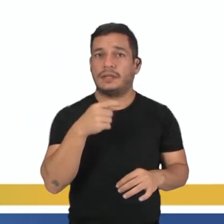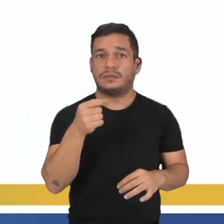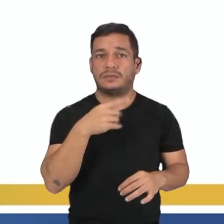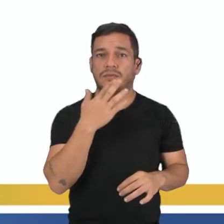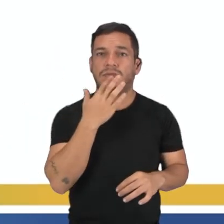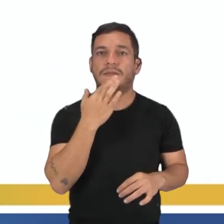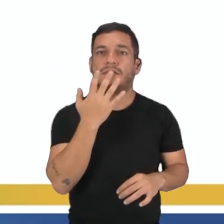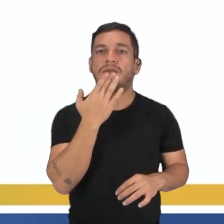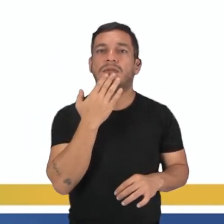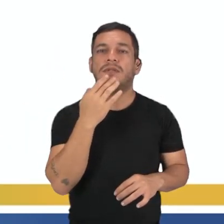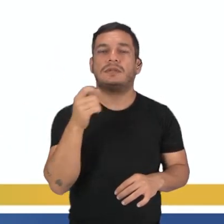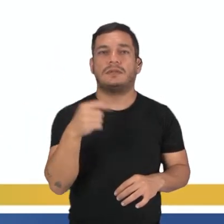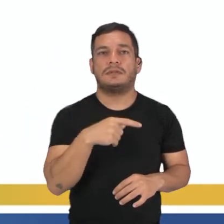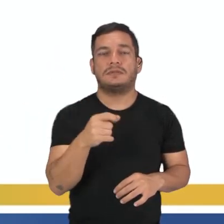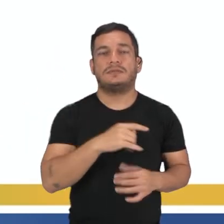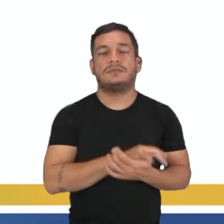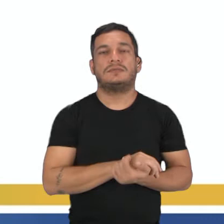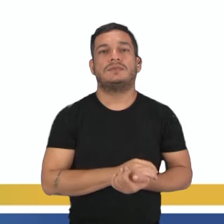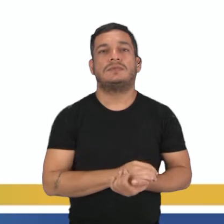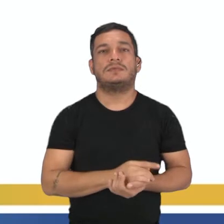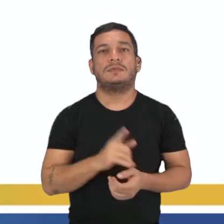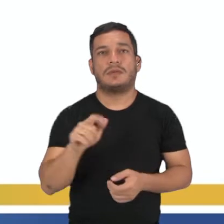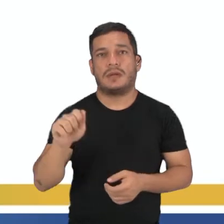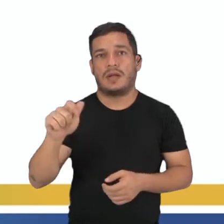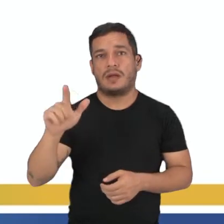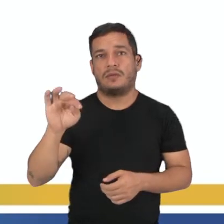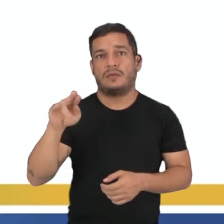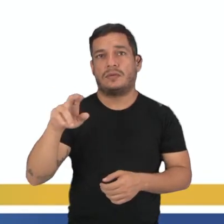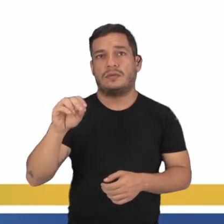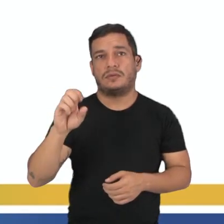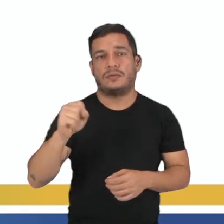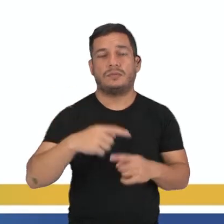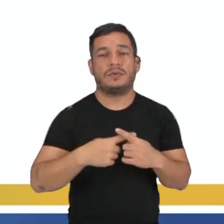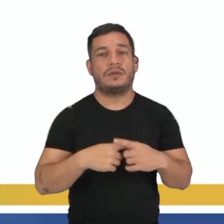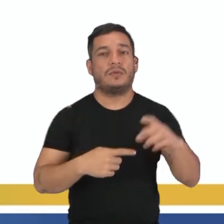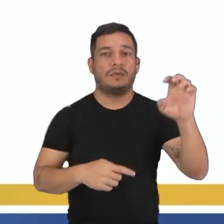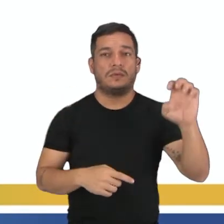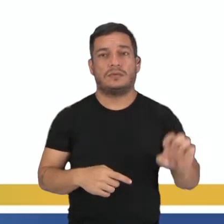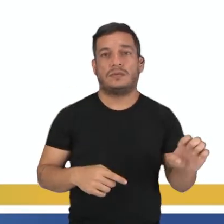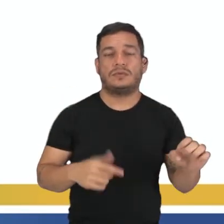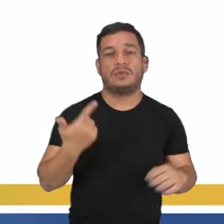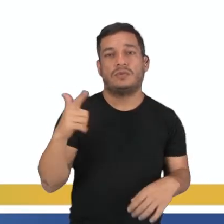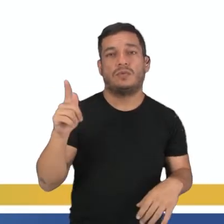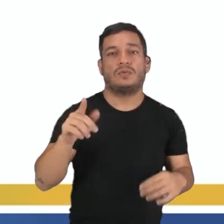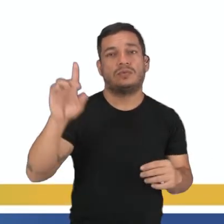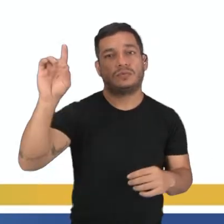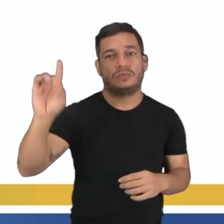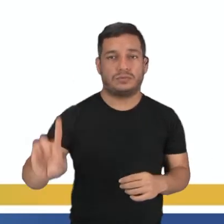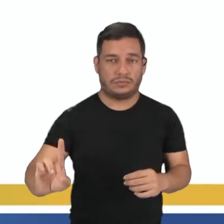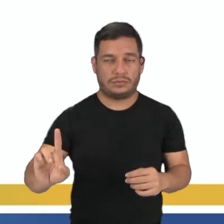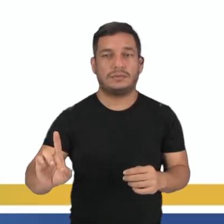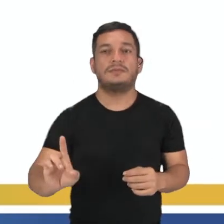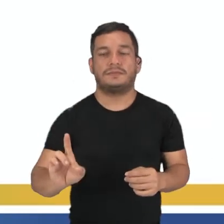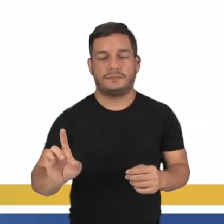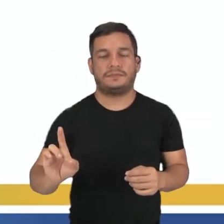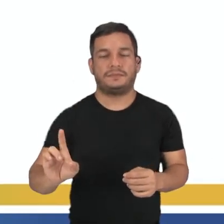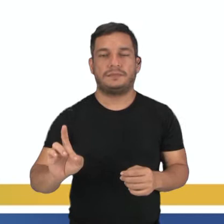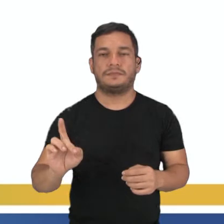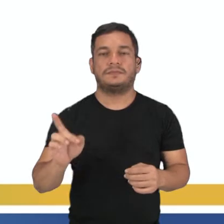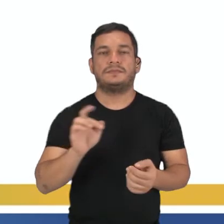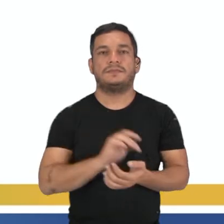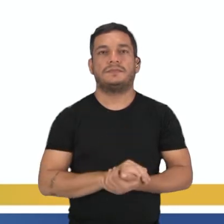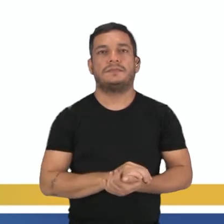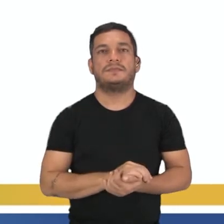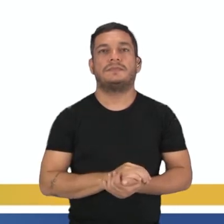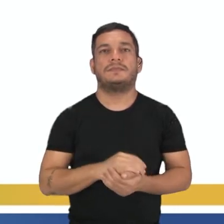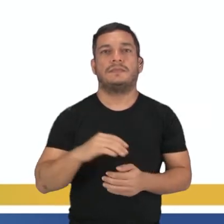né? Eles são alternos porque um está do lado esquerdo e o outro está do lado direito, né? Na